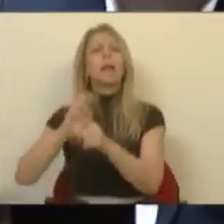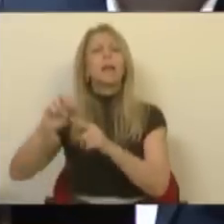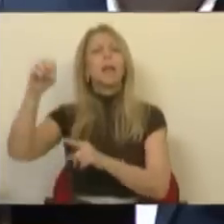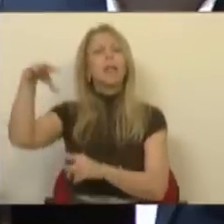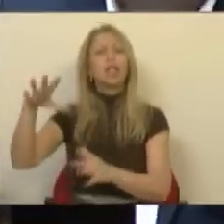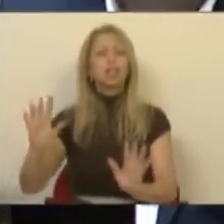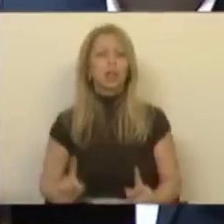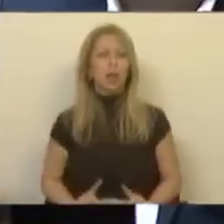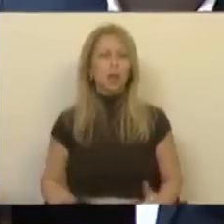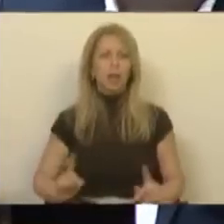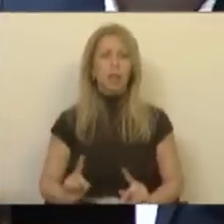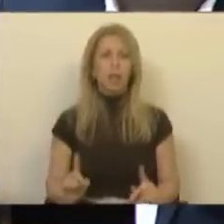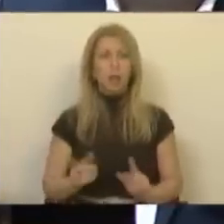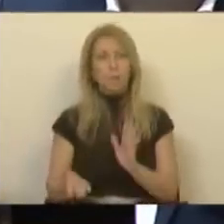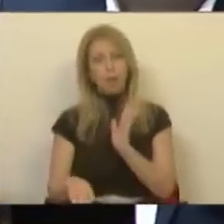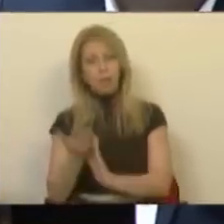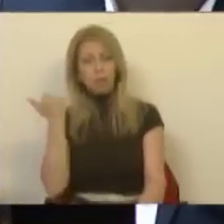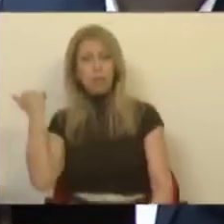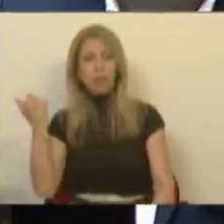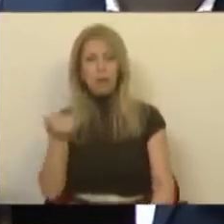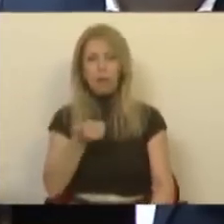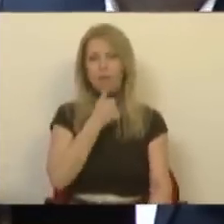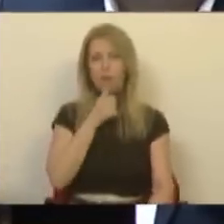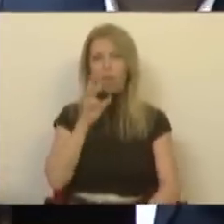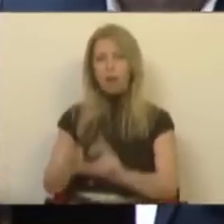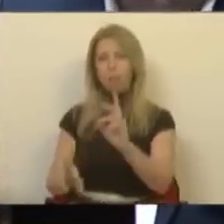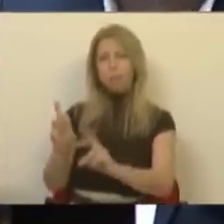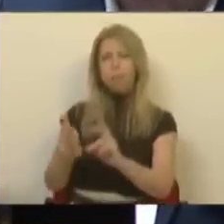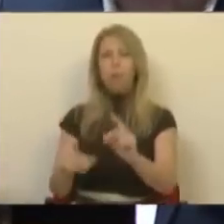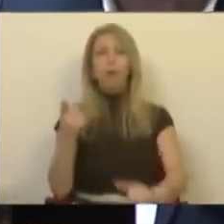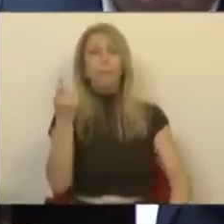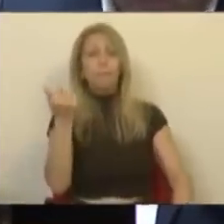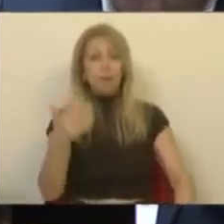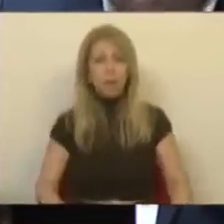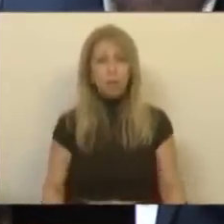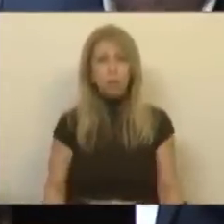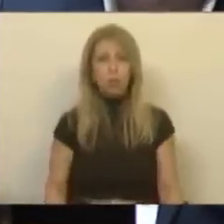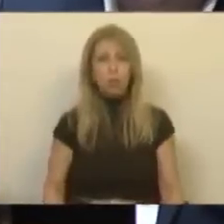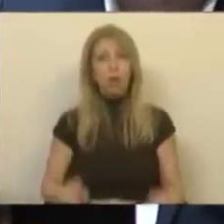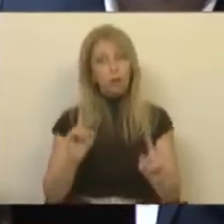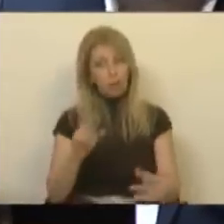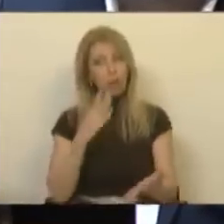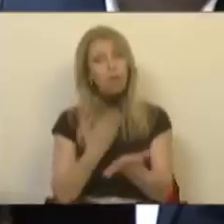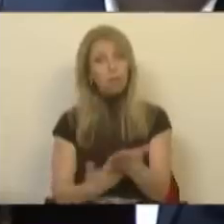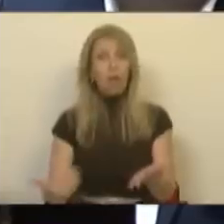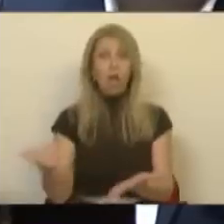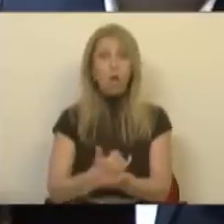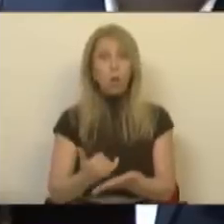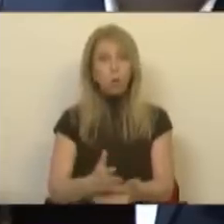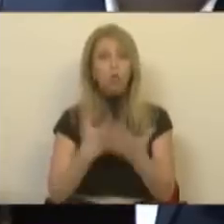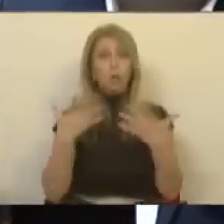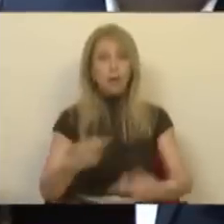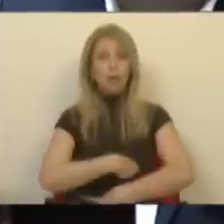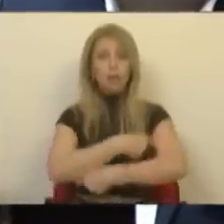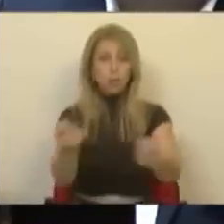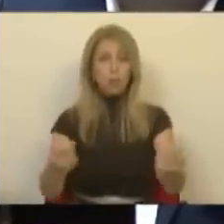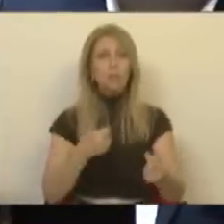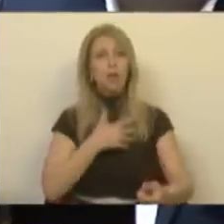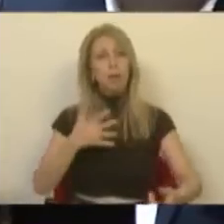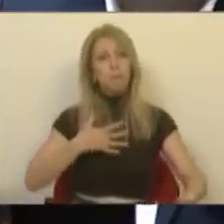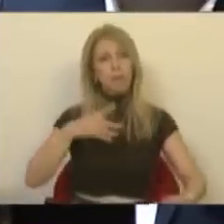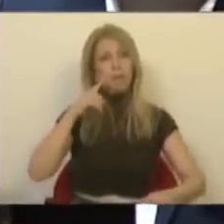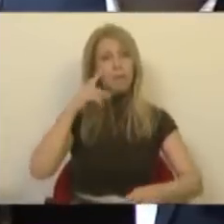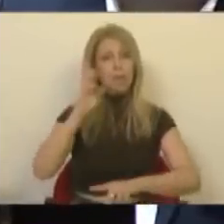remover as componentes de especula dos preços quem é aquilo que tem contribuído para os lucros da grande distribuição das empresas de energia das